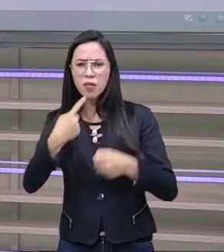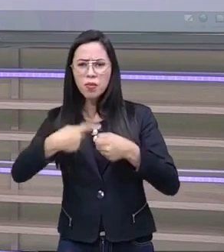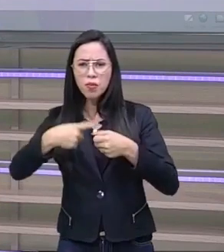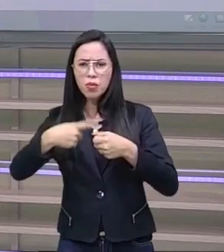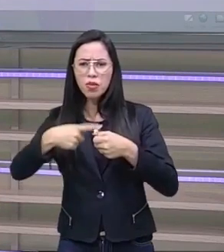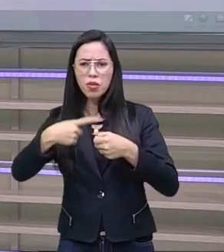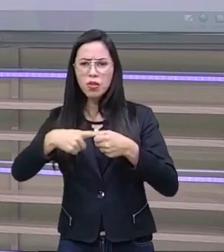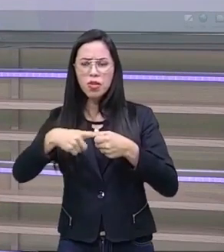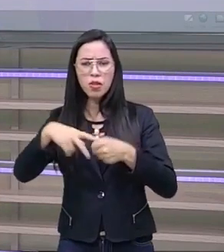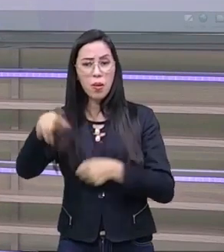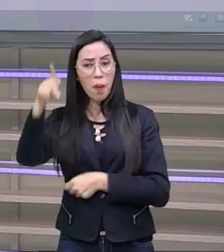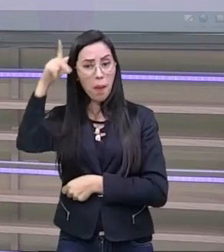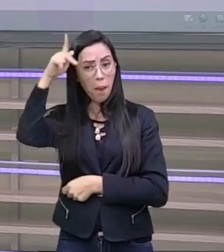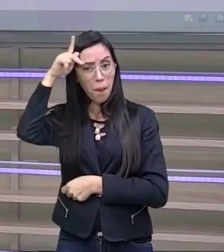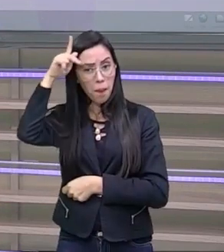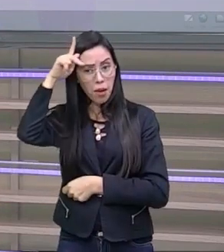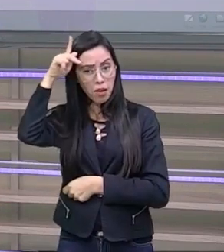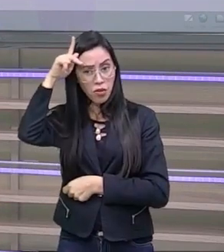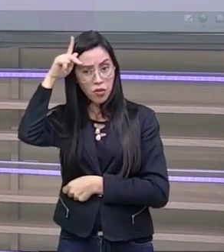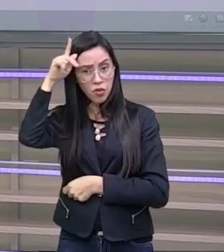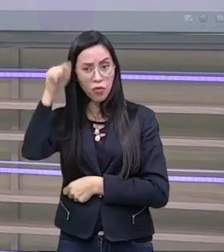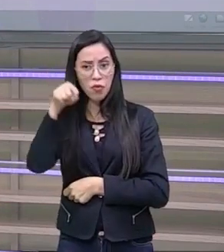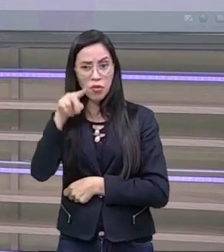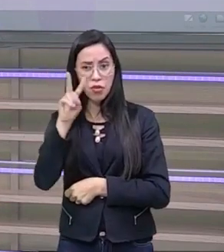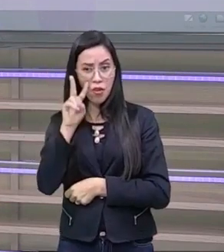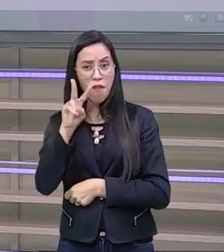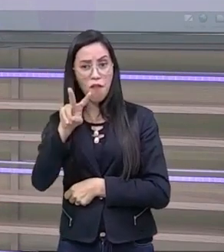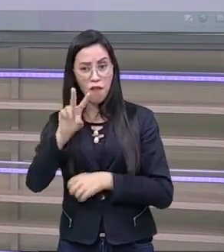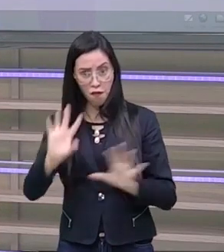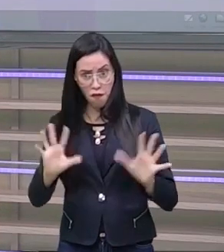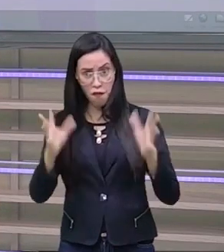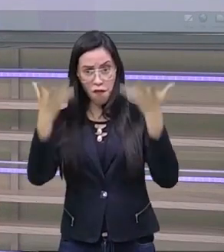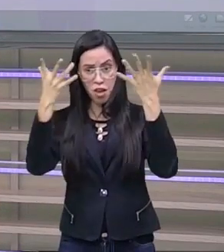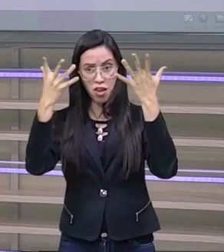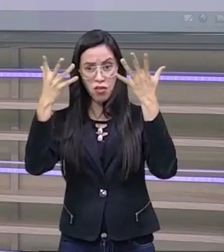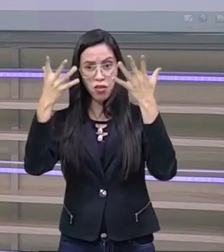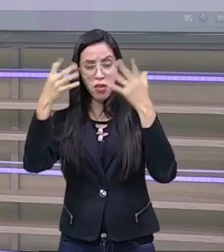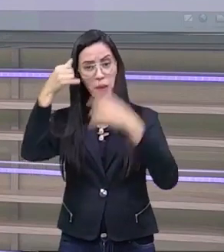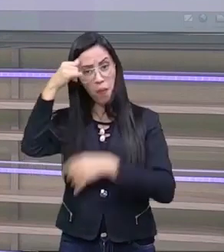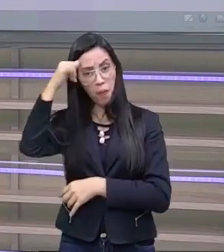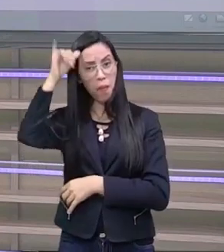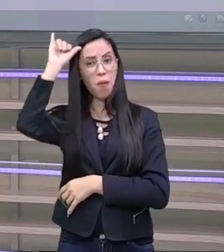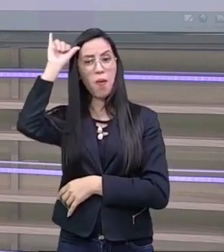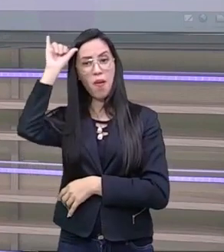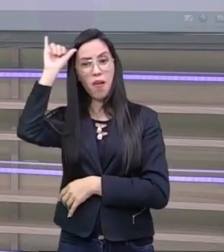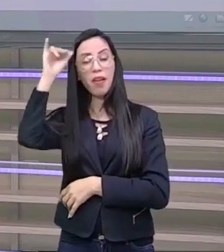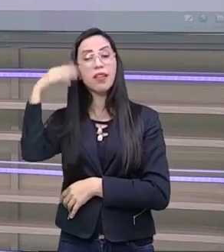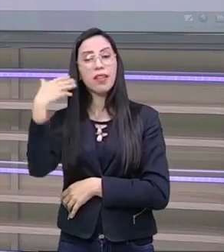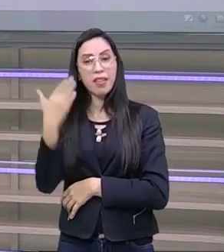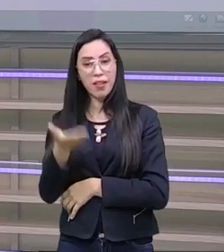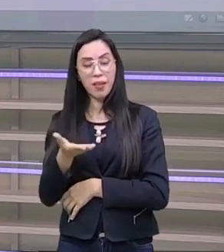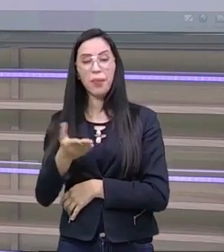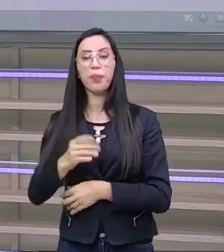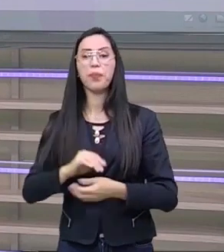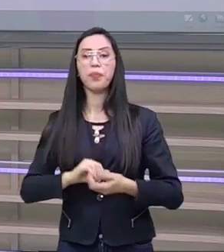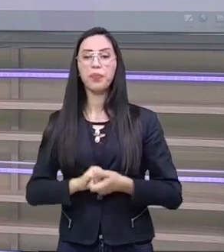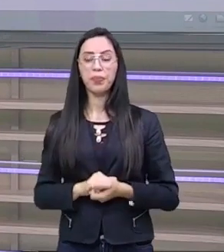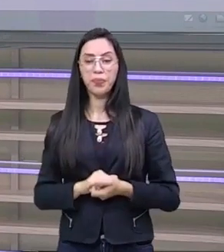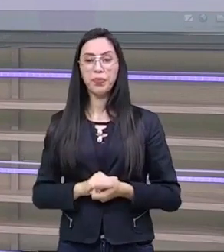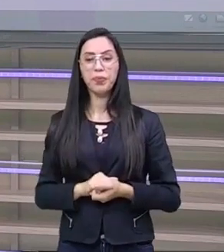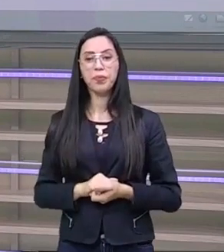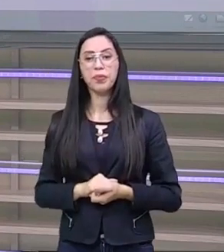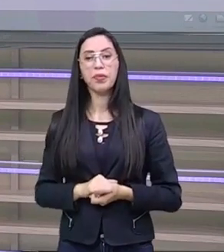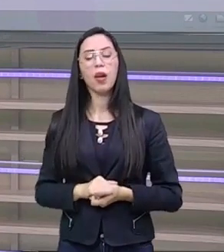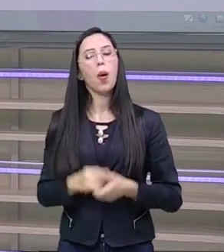já assistiu o folclórico de Parintins? Isso, o boi-bumbá garantido e caprichoso. Crianças,